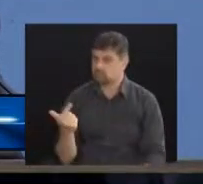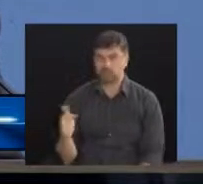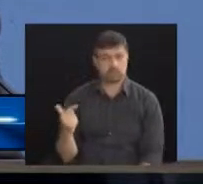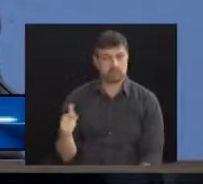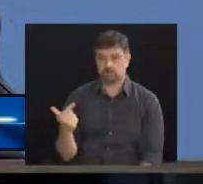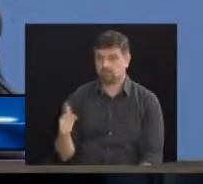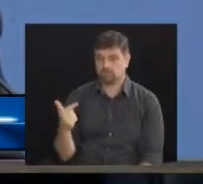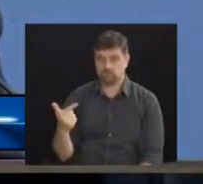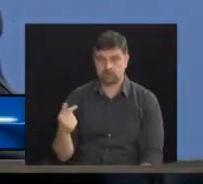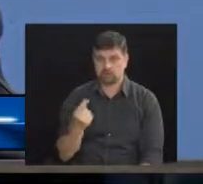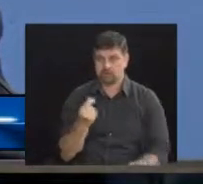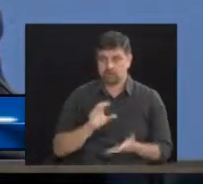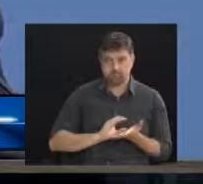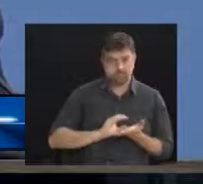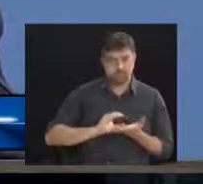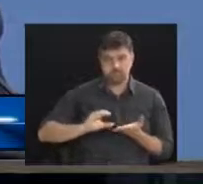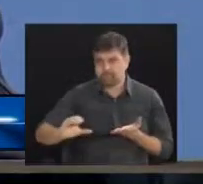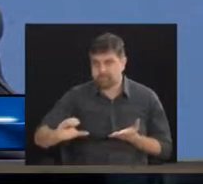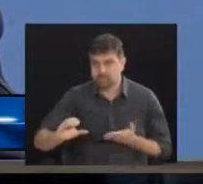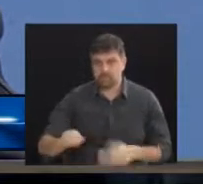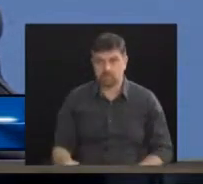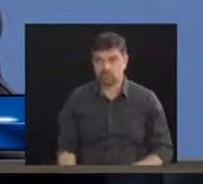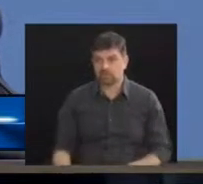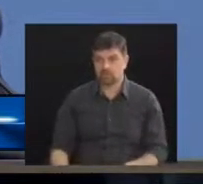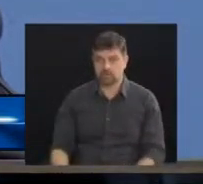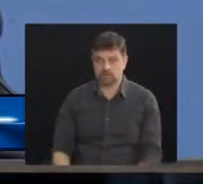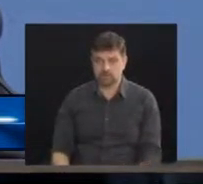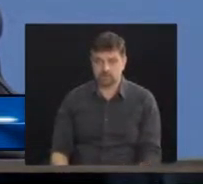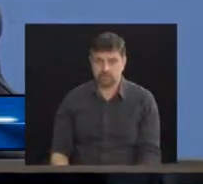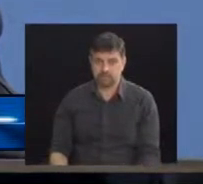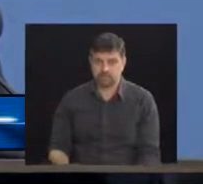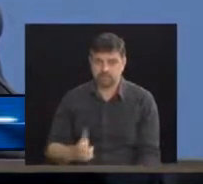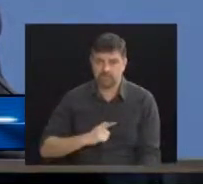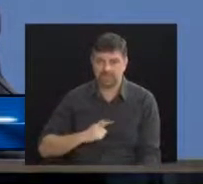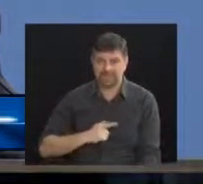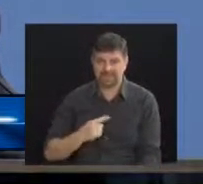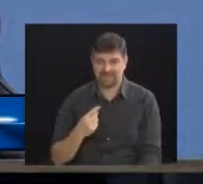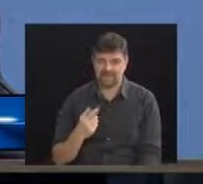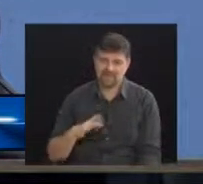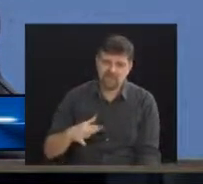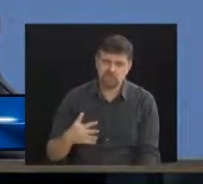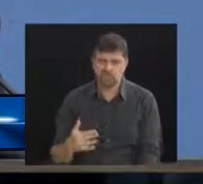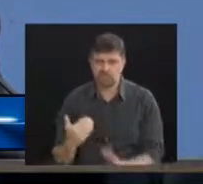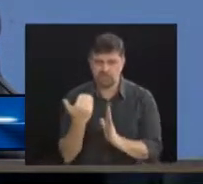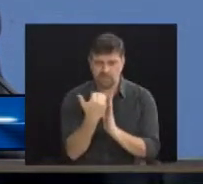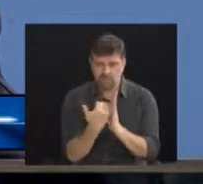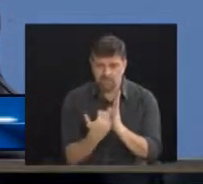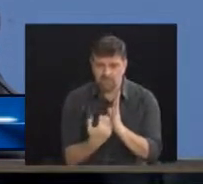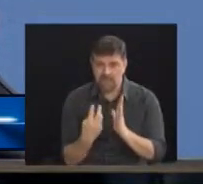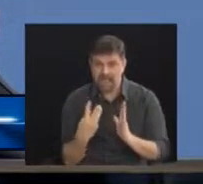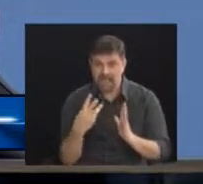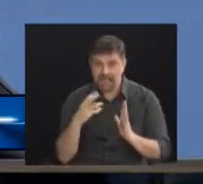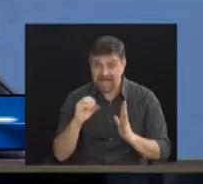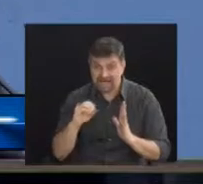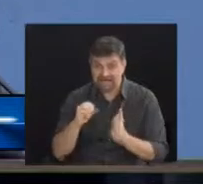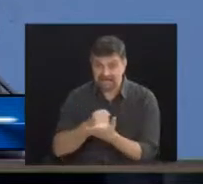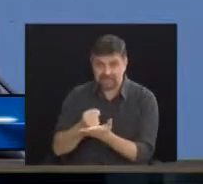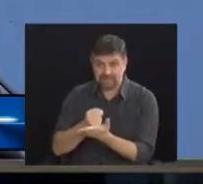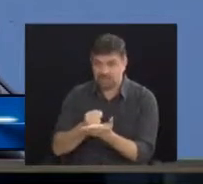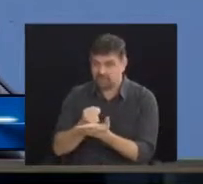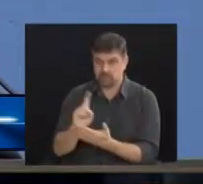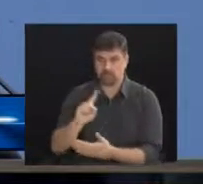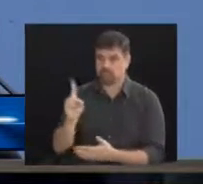mais esse tipo de trabalho, 30 e poucos medicamentos que não serão mais